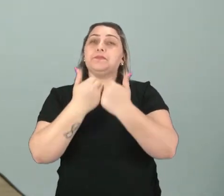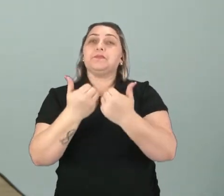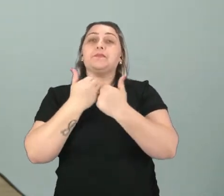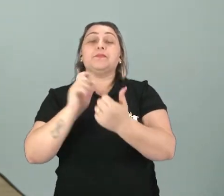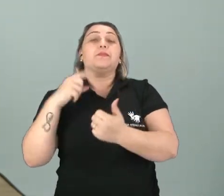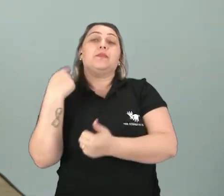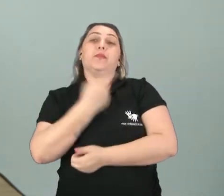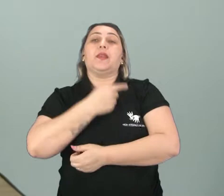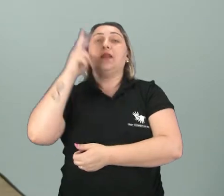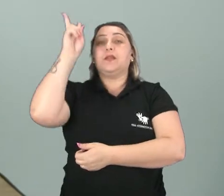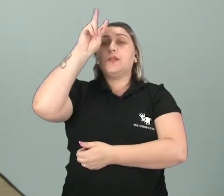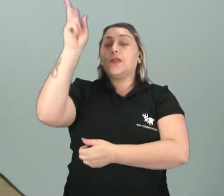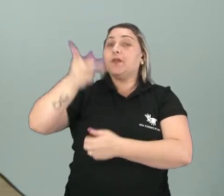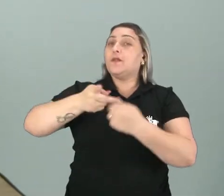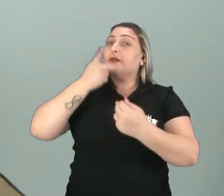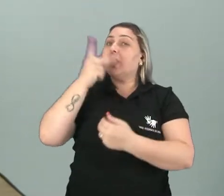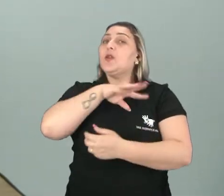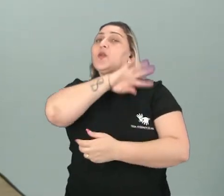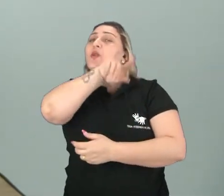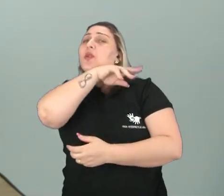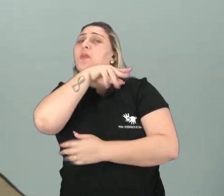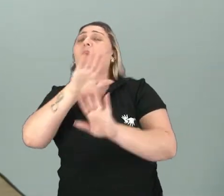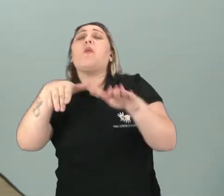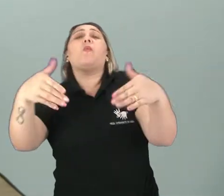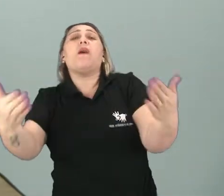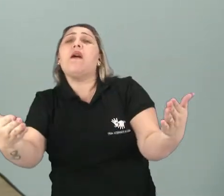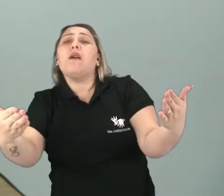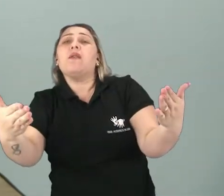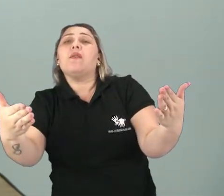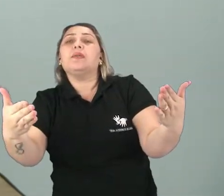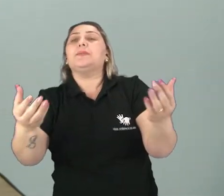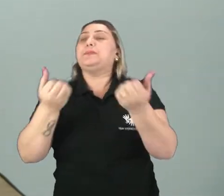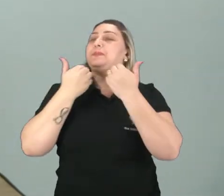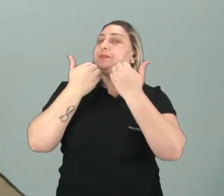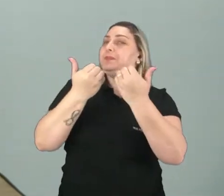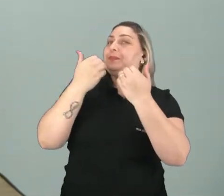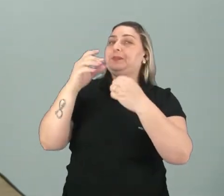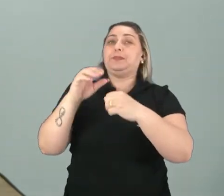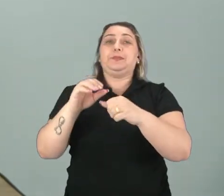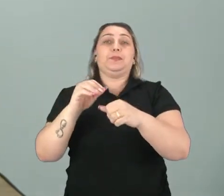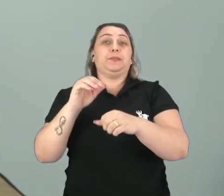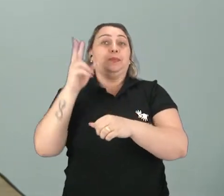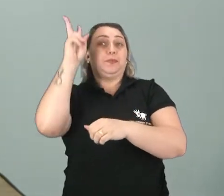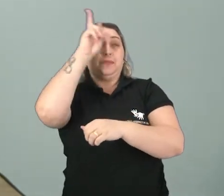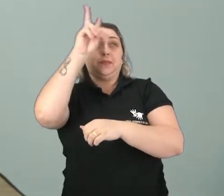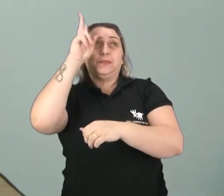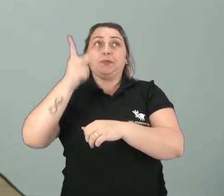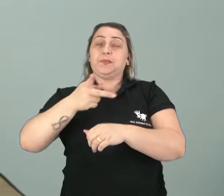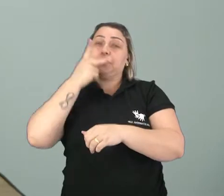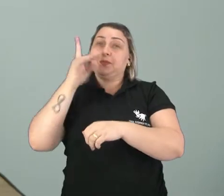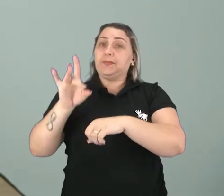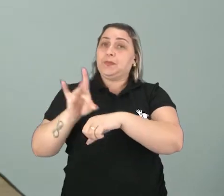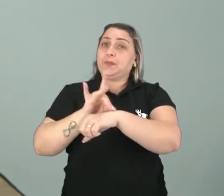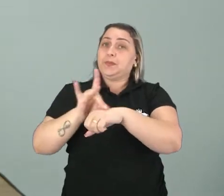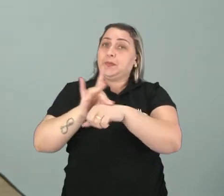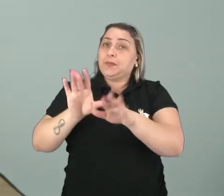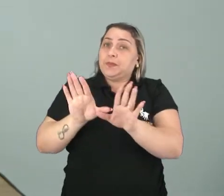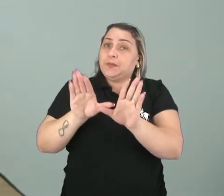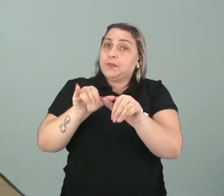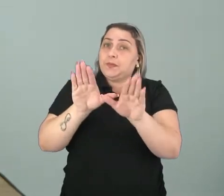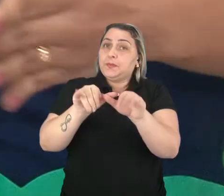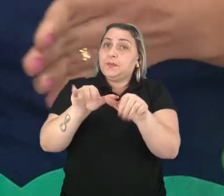E na nossa história fala de um animal. Que animal era esse? Muito bem. Na nossa história se fala do